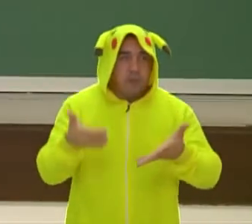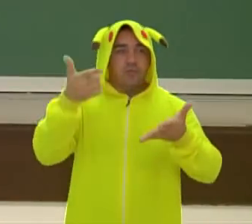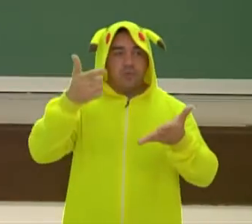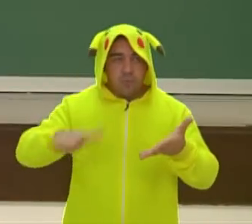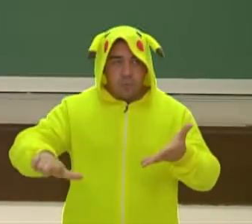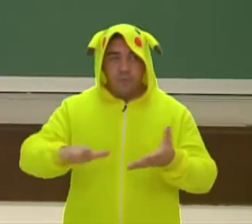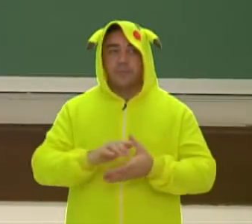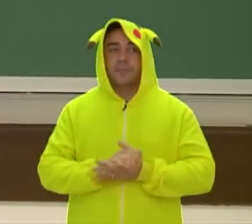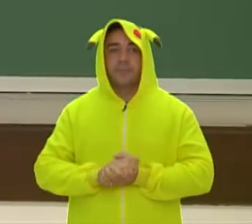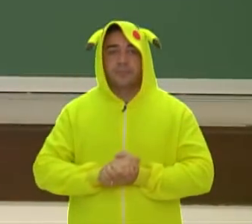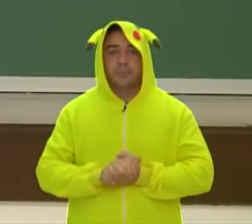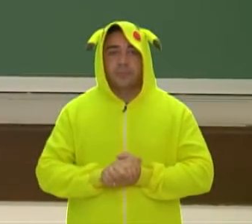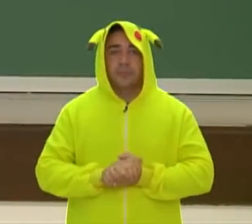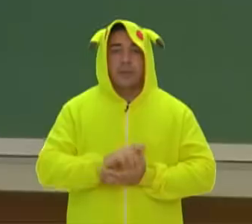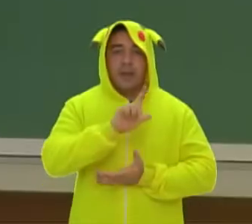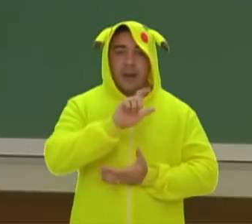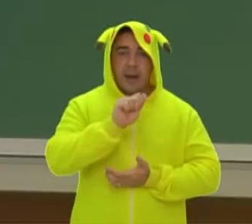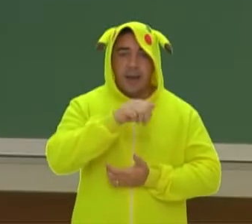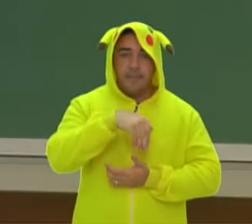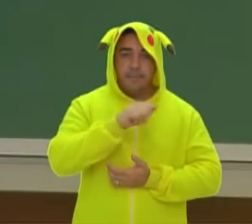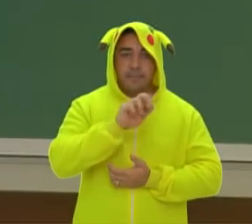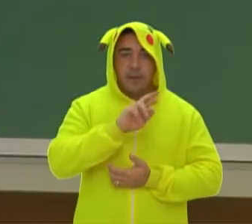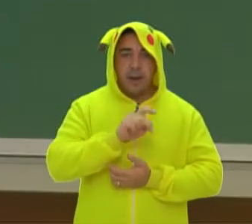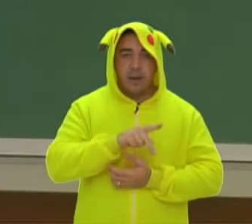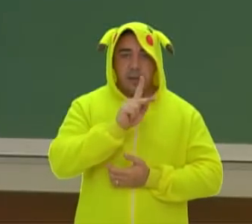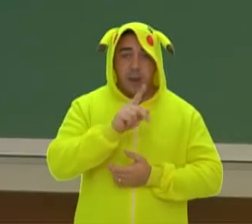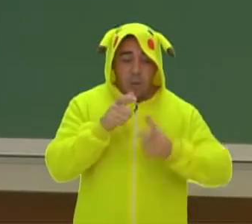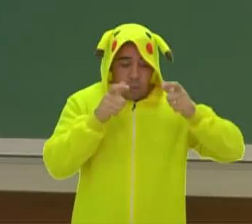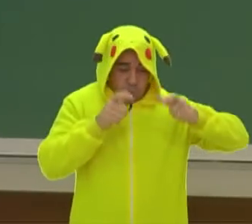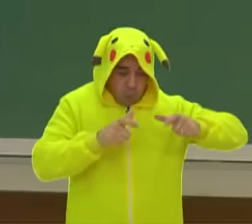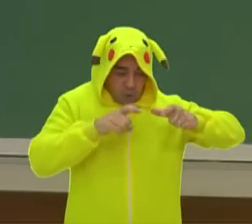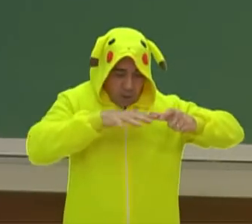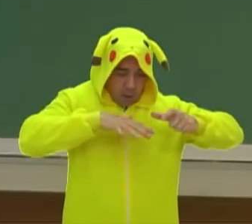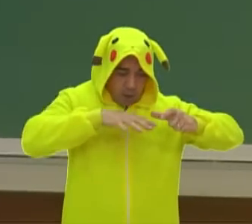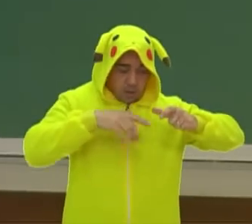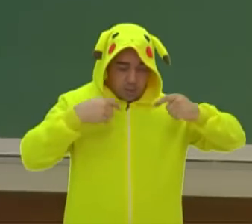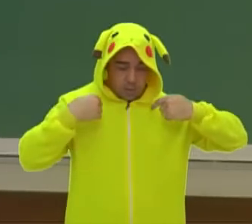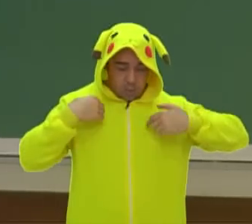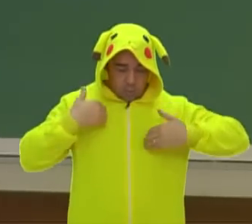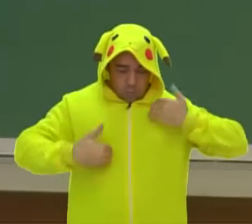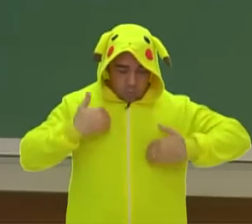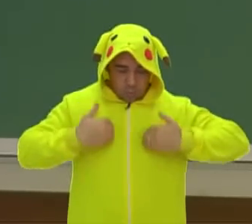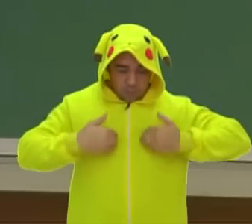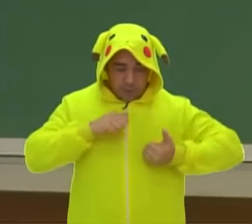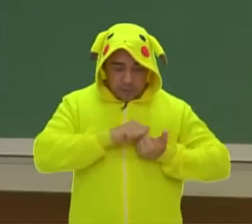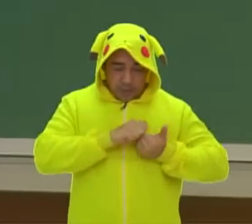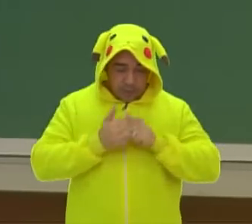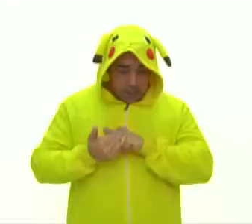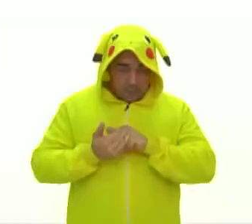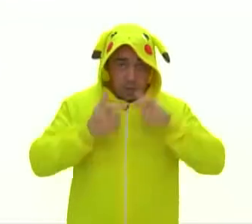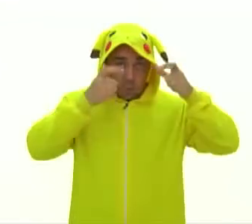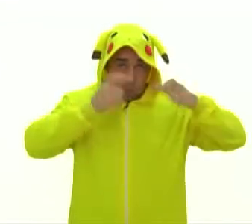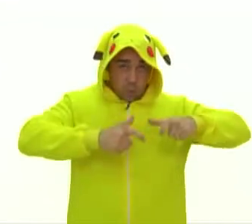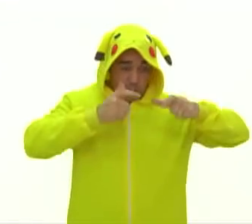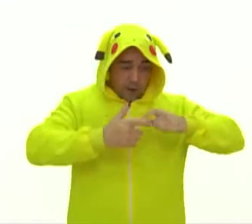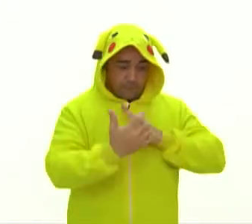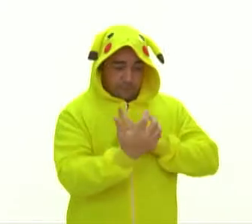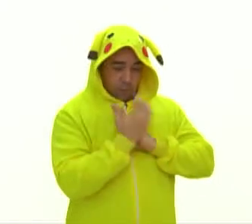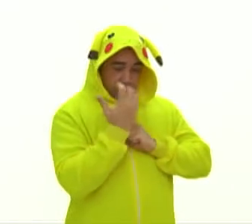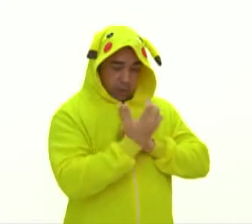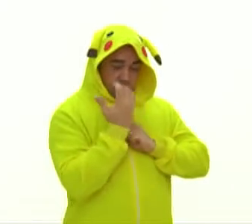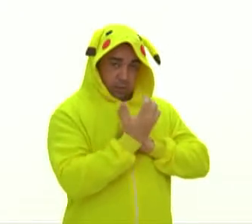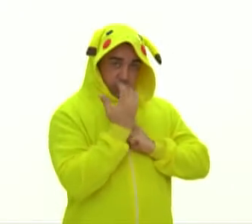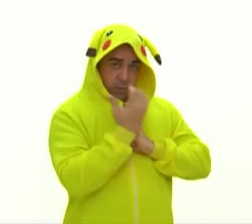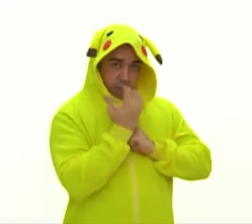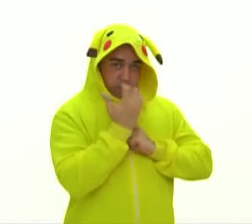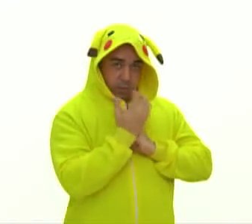assunto. Lamarckismo, o meio cria necessidade para o organismo se adaptar. Então, o organismo, as mudanças